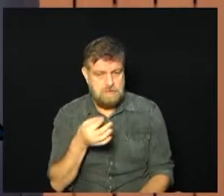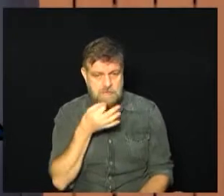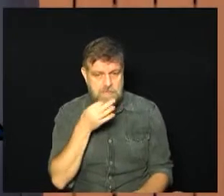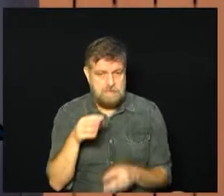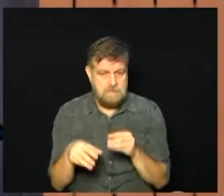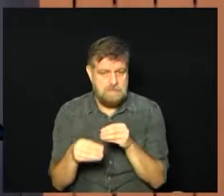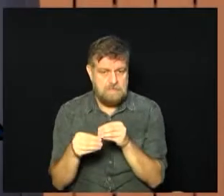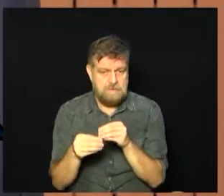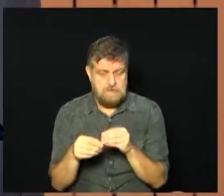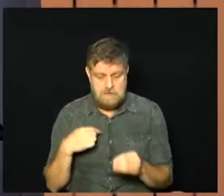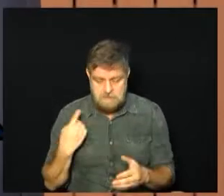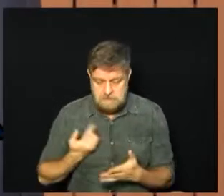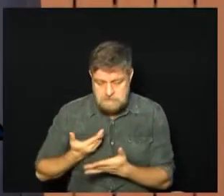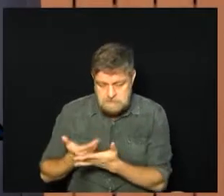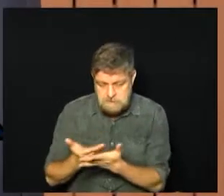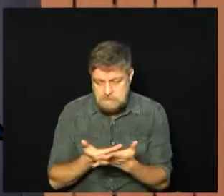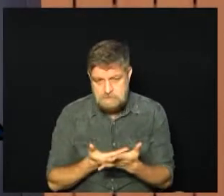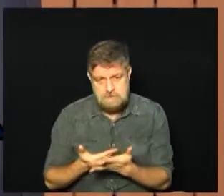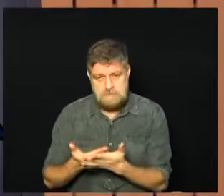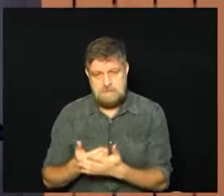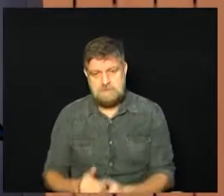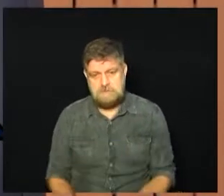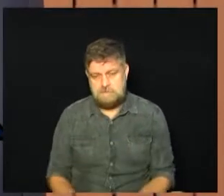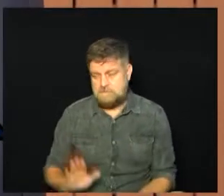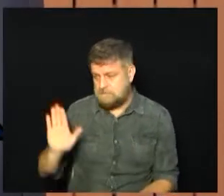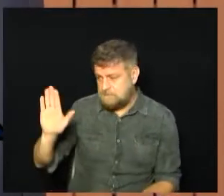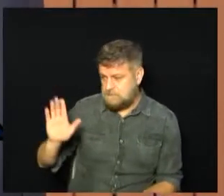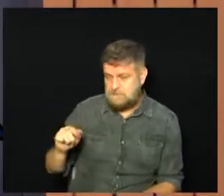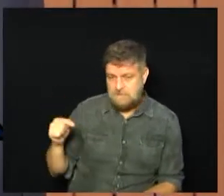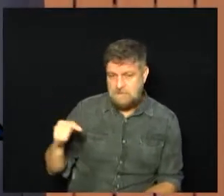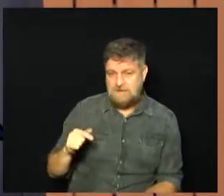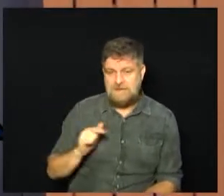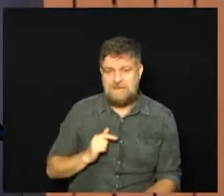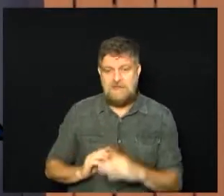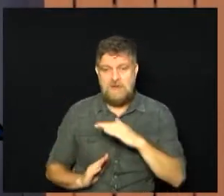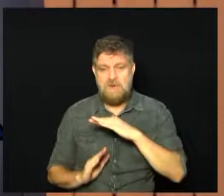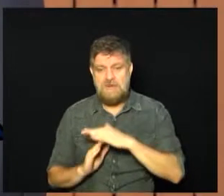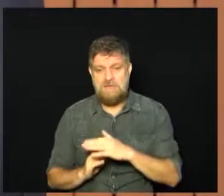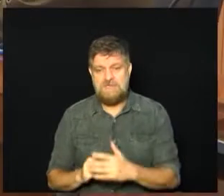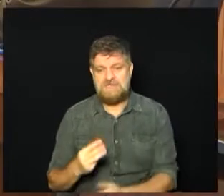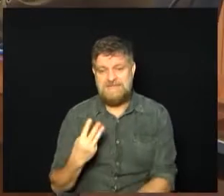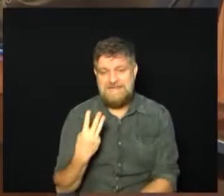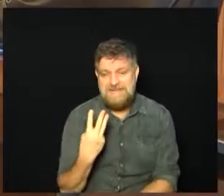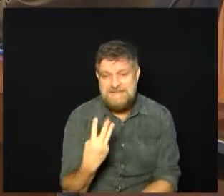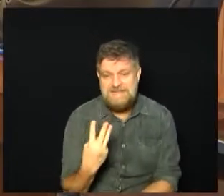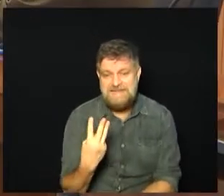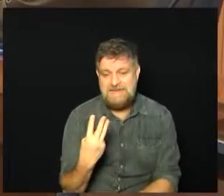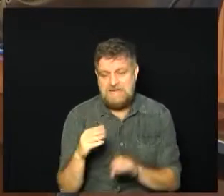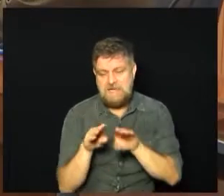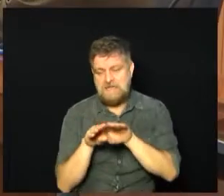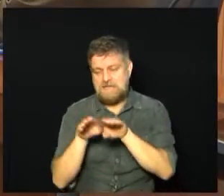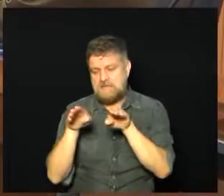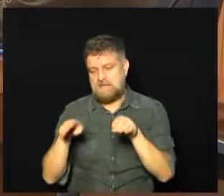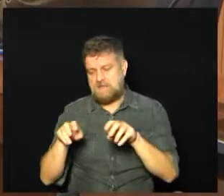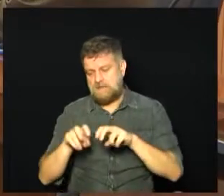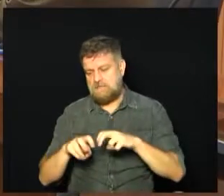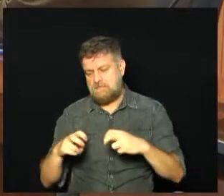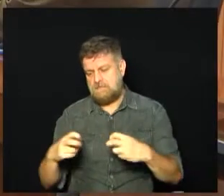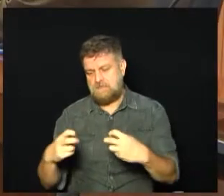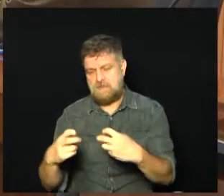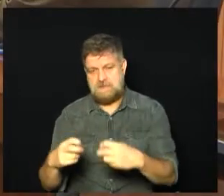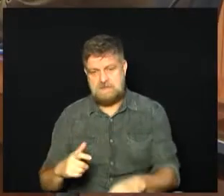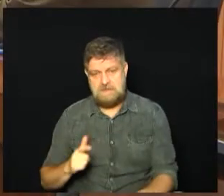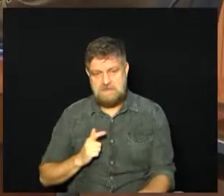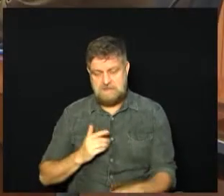para estudar, né, para a gente poder... É que o parklet vai ter no máximo 2, 3 mesas, né? O parklet é uma extensão